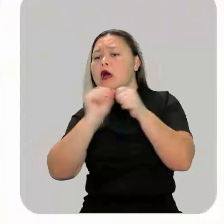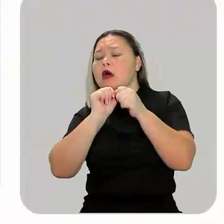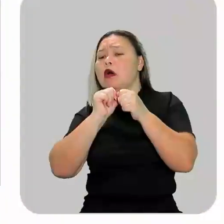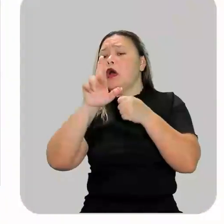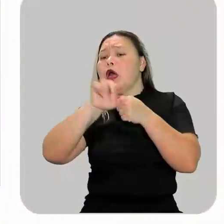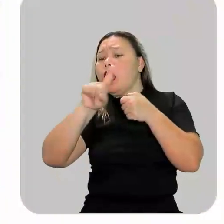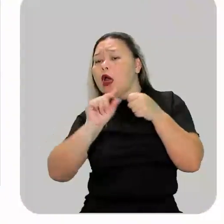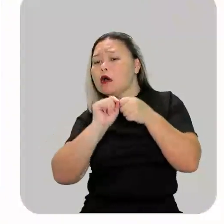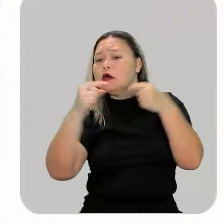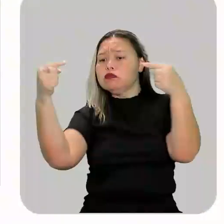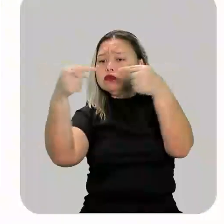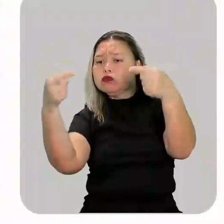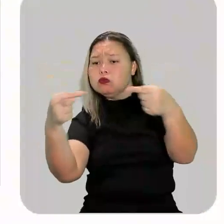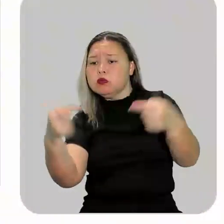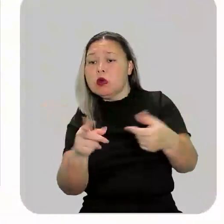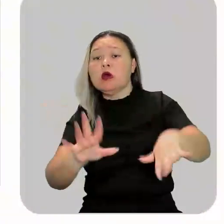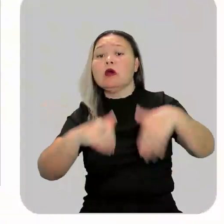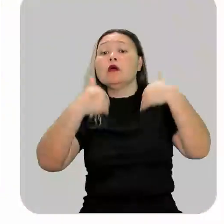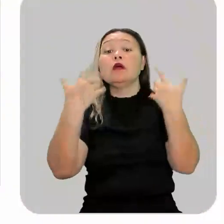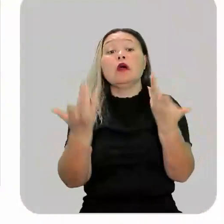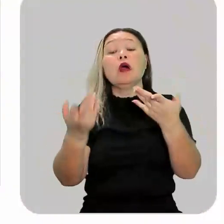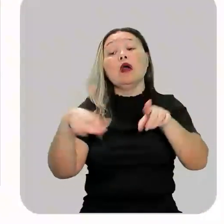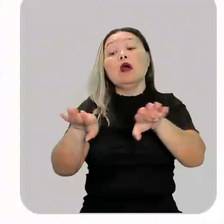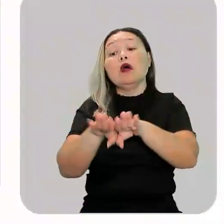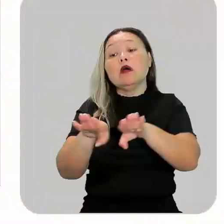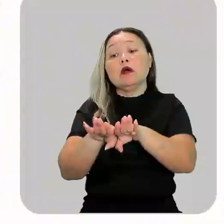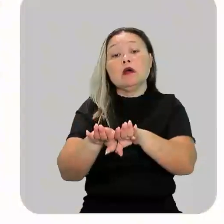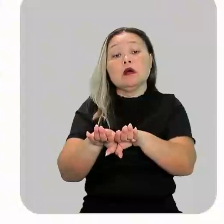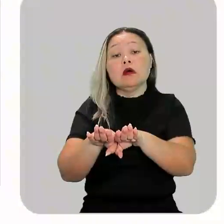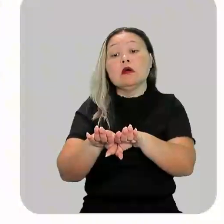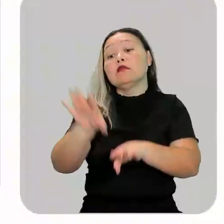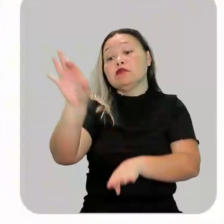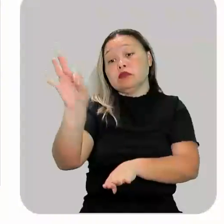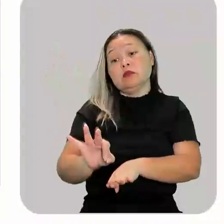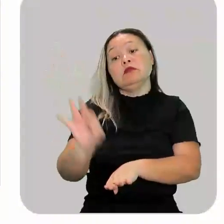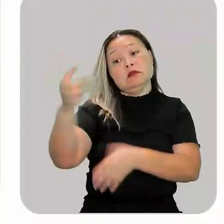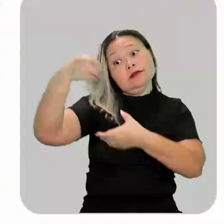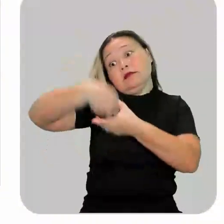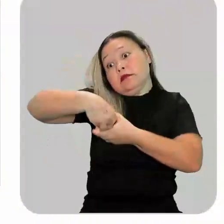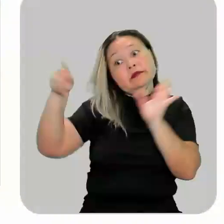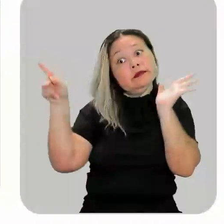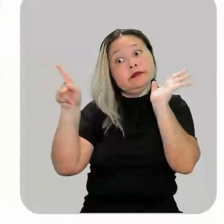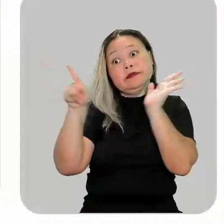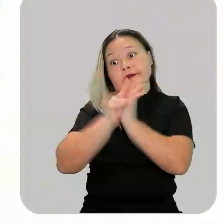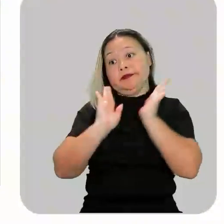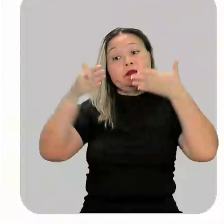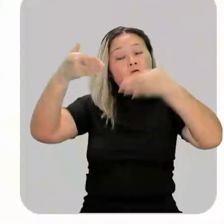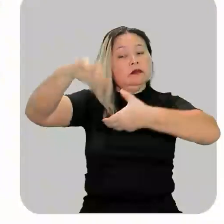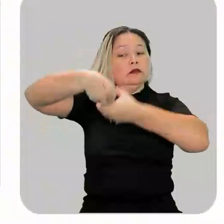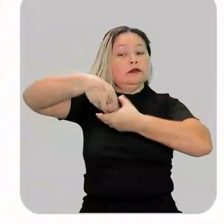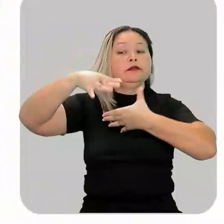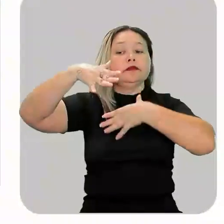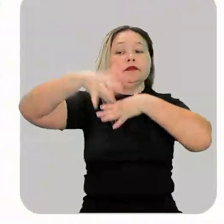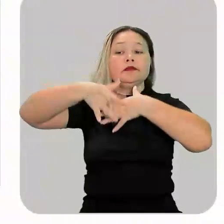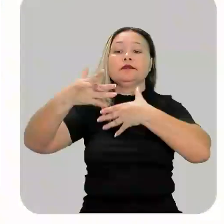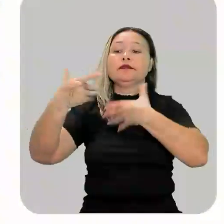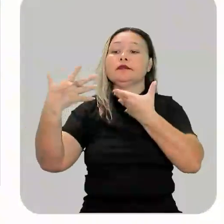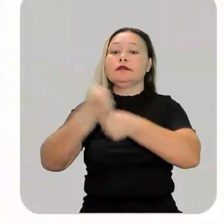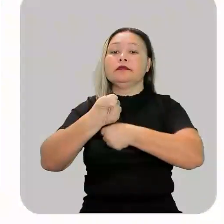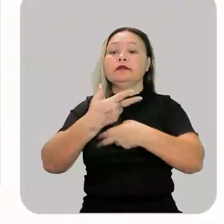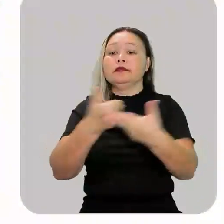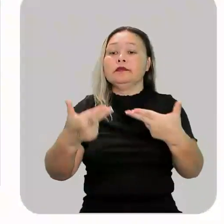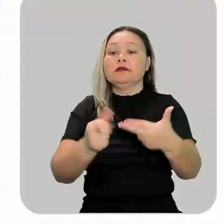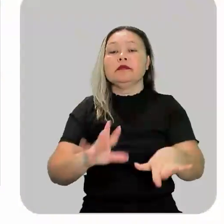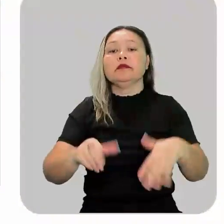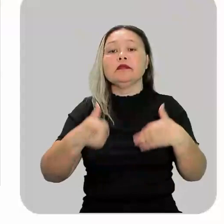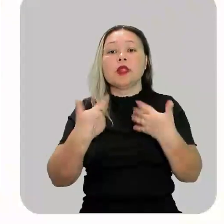a proporção, né? E também a porcentagem, que já vai estar propriamente dito aqui dentro da matemática financeira, né? Mas